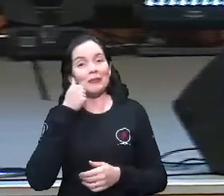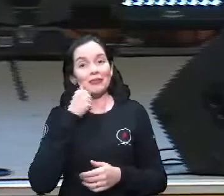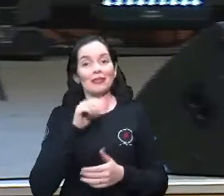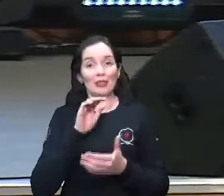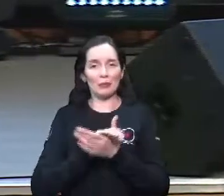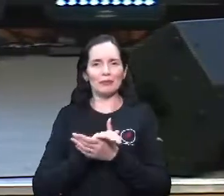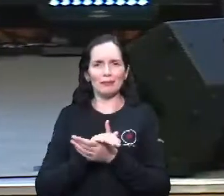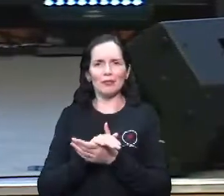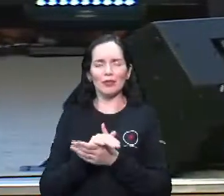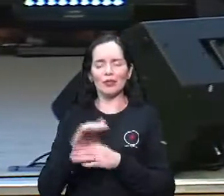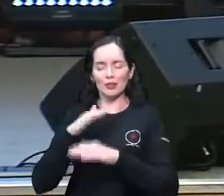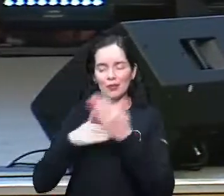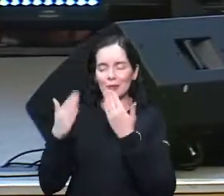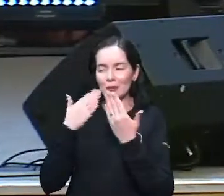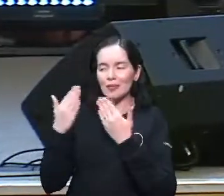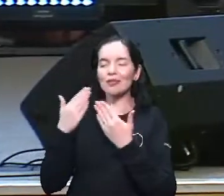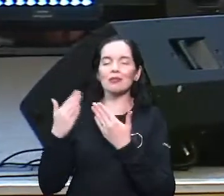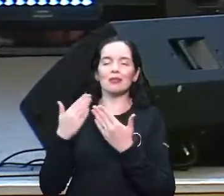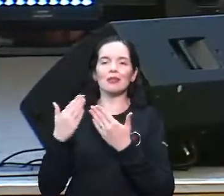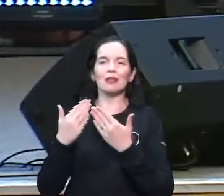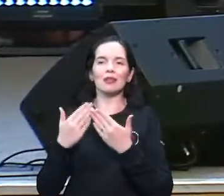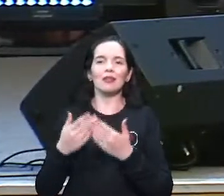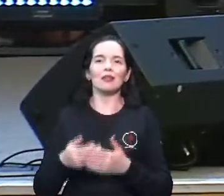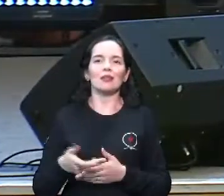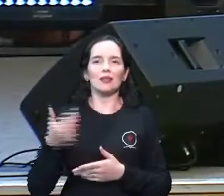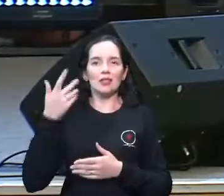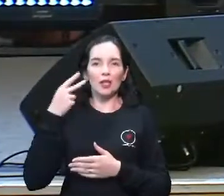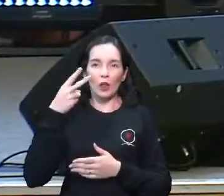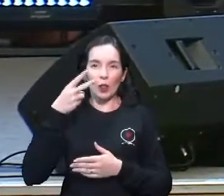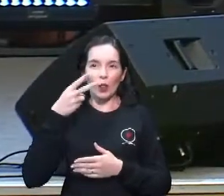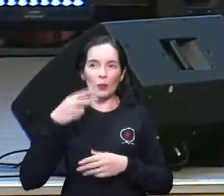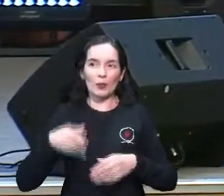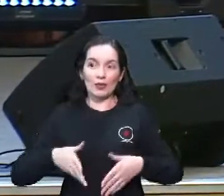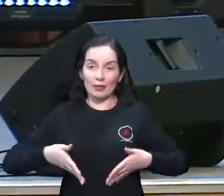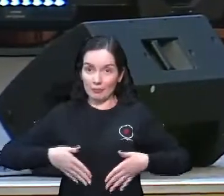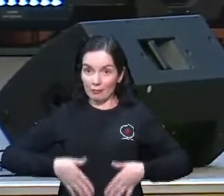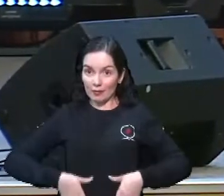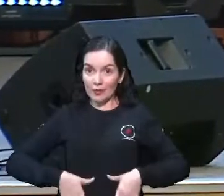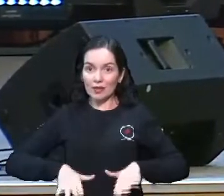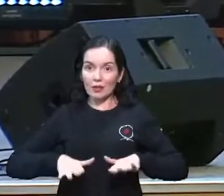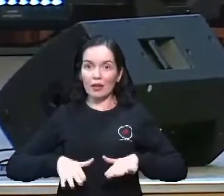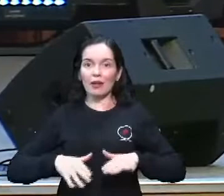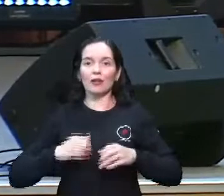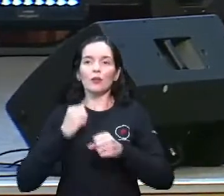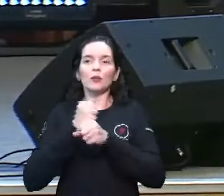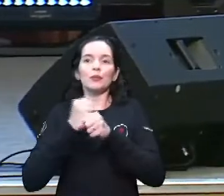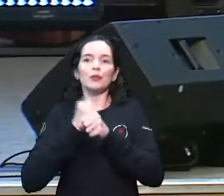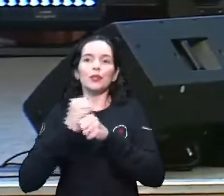no carro, da época que ela tinha 2 saias para o ano inteiro.